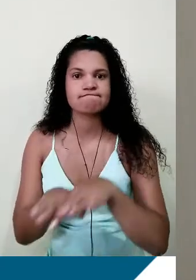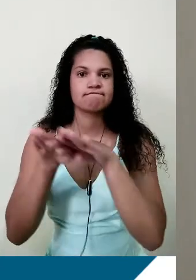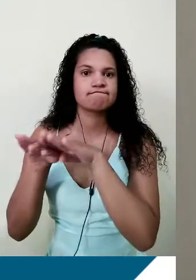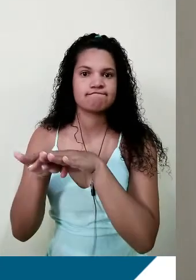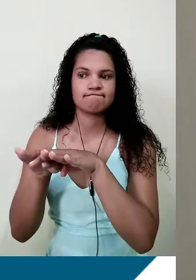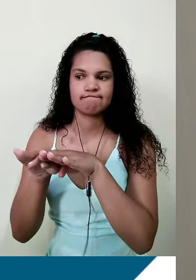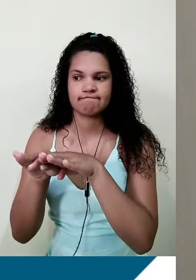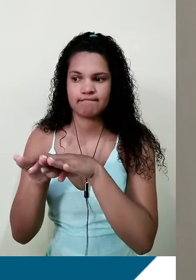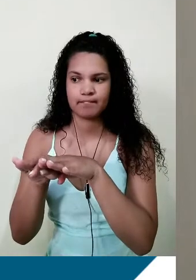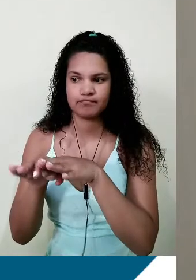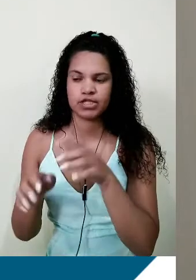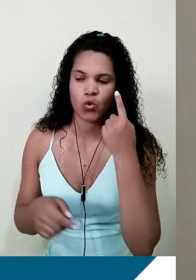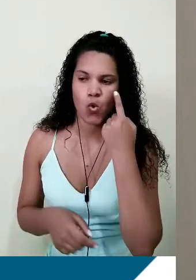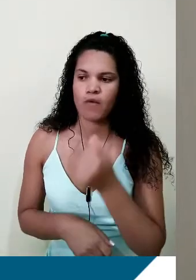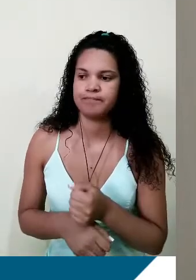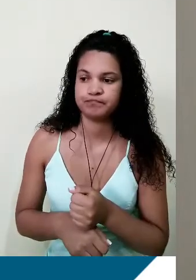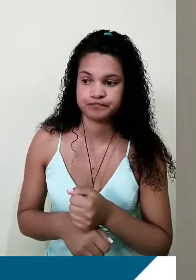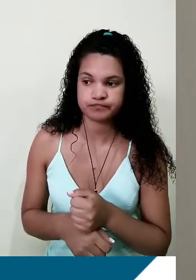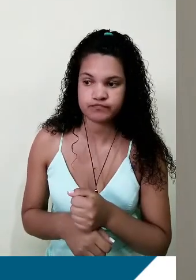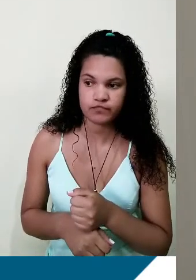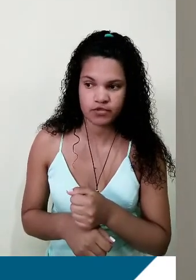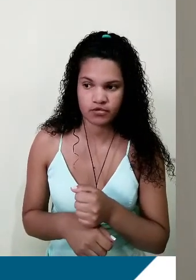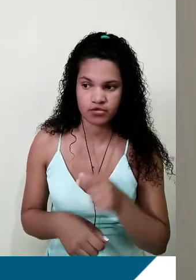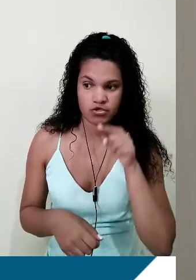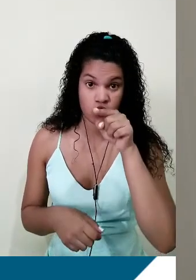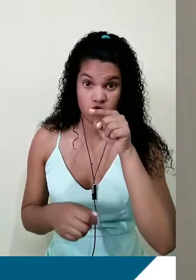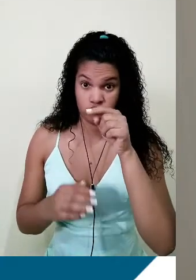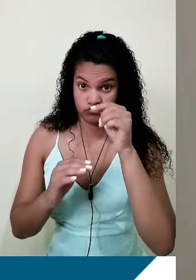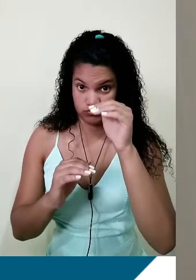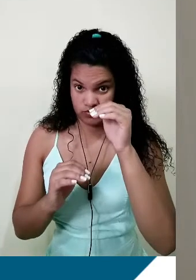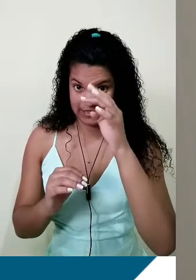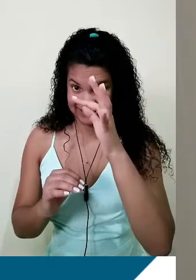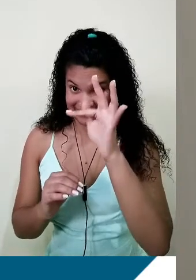escalas. Então, o do meio menos o de baixo